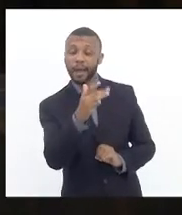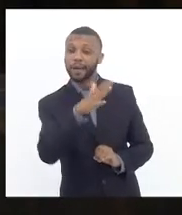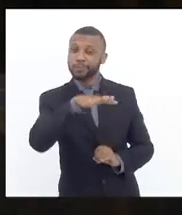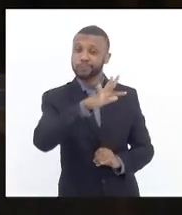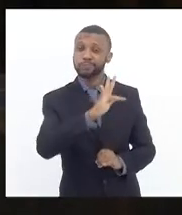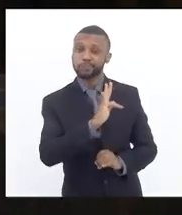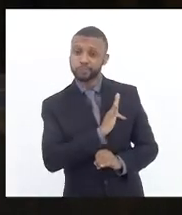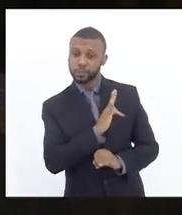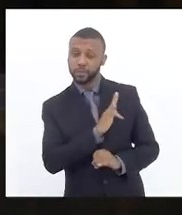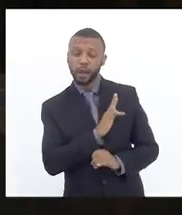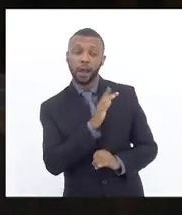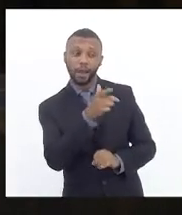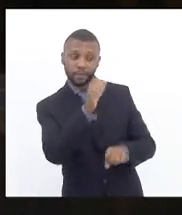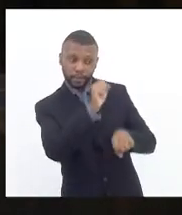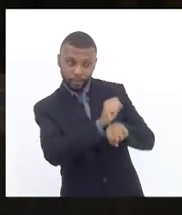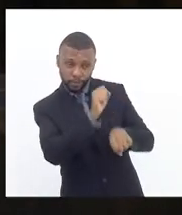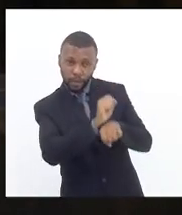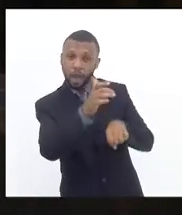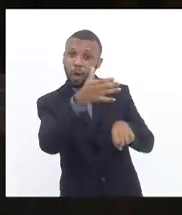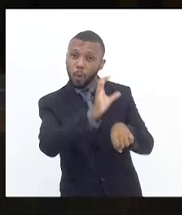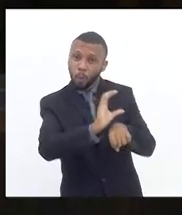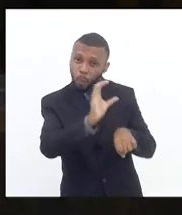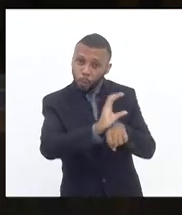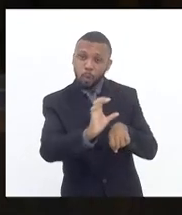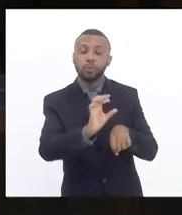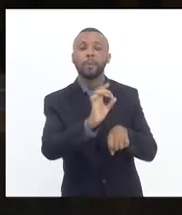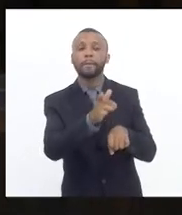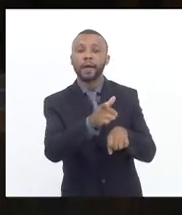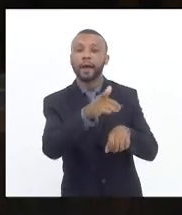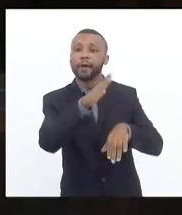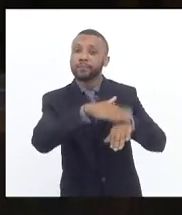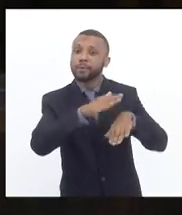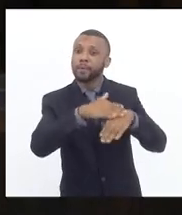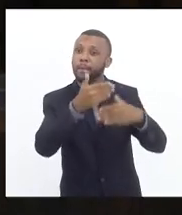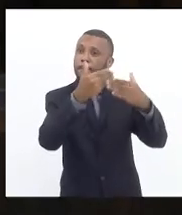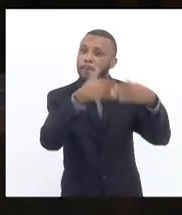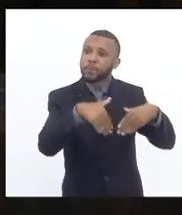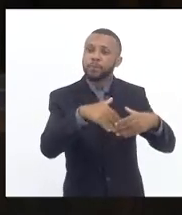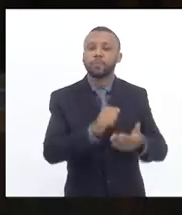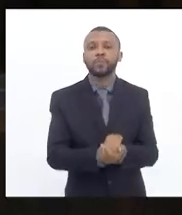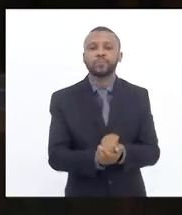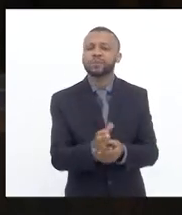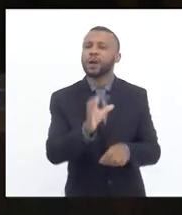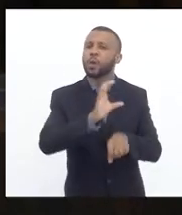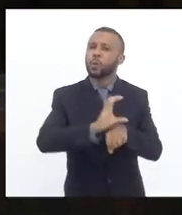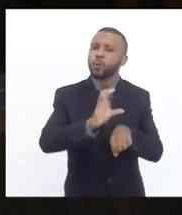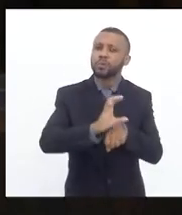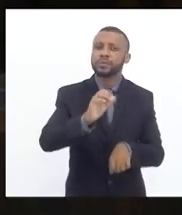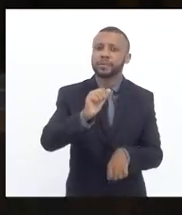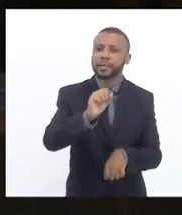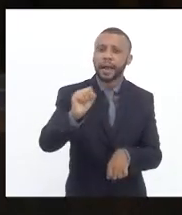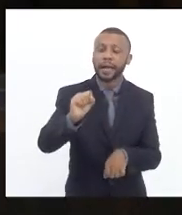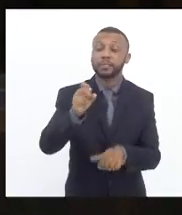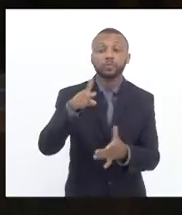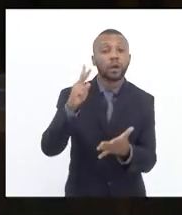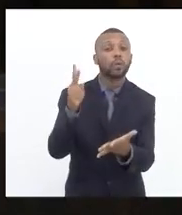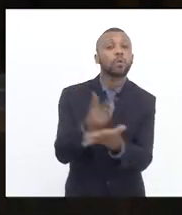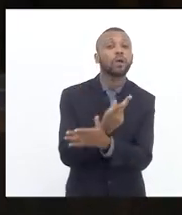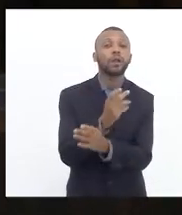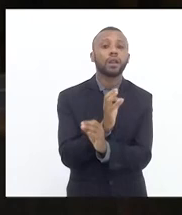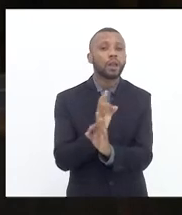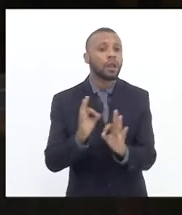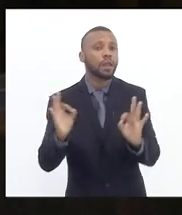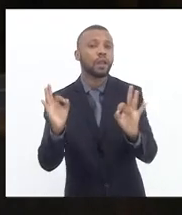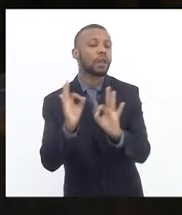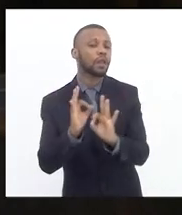Por exemplo agora vocês vão esperar os seus cursos para poderem fazer a sua prova curso de cais e tantos outros não acontece conto